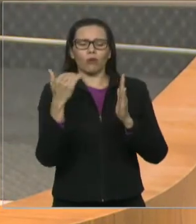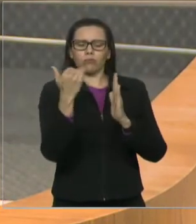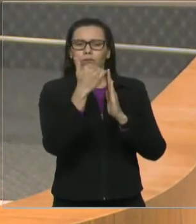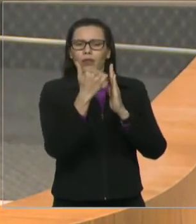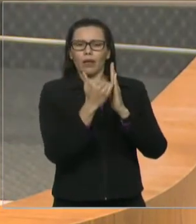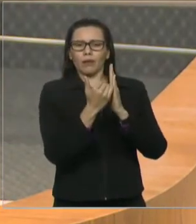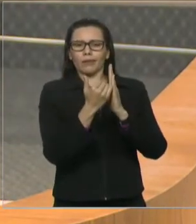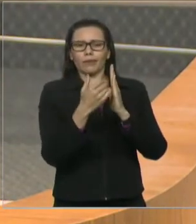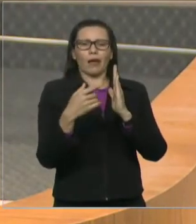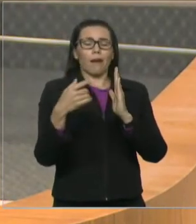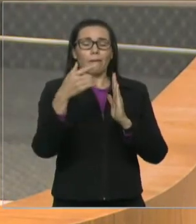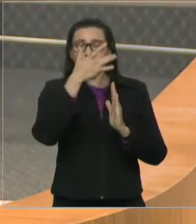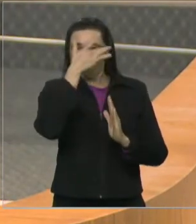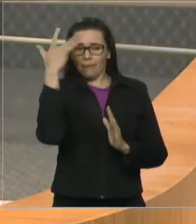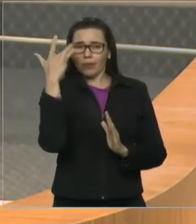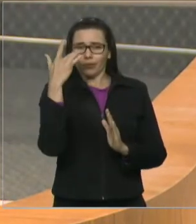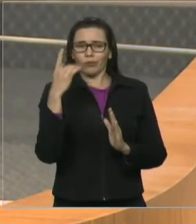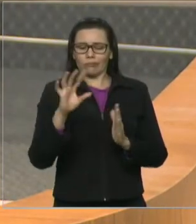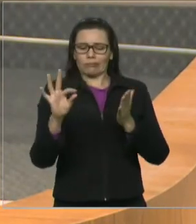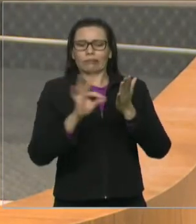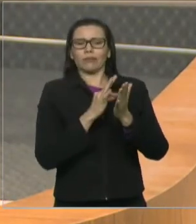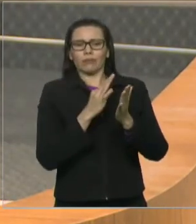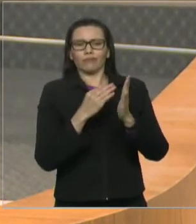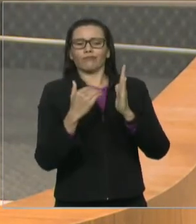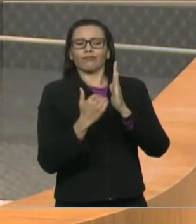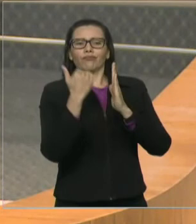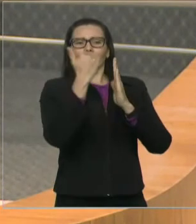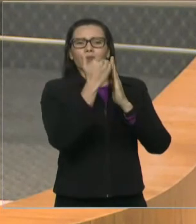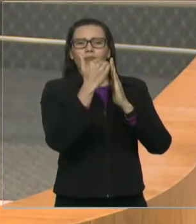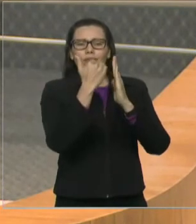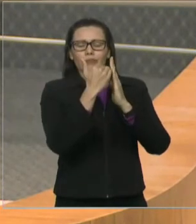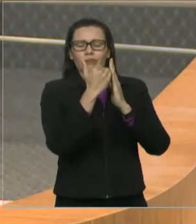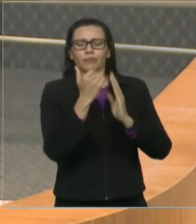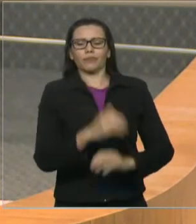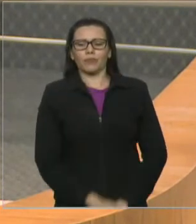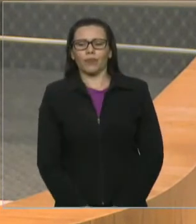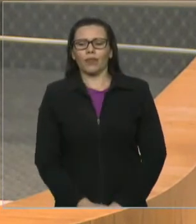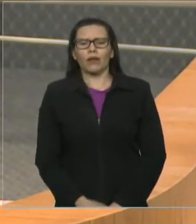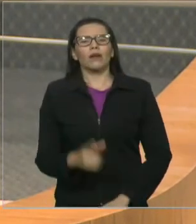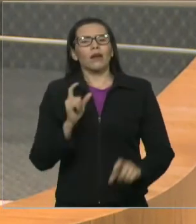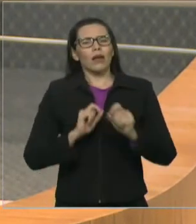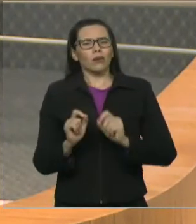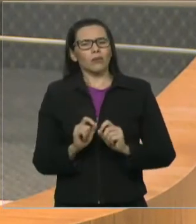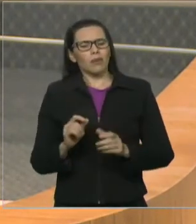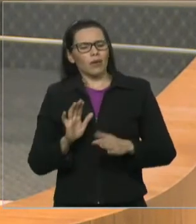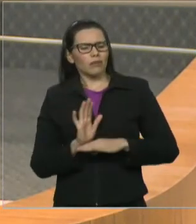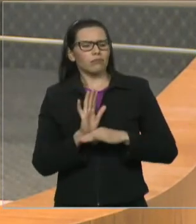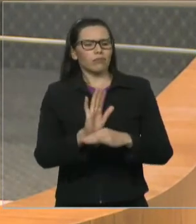políticos, que realmente é o quê? Criar as condições para que essas pessoas